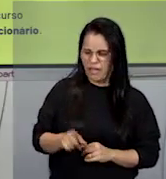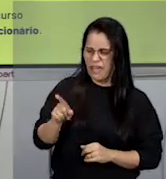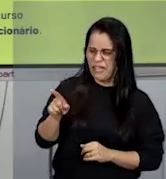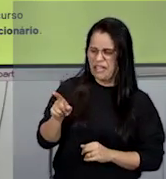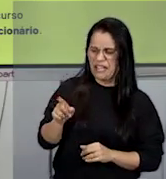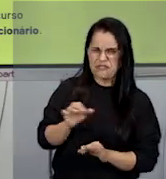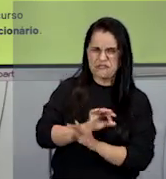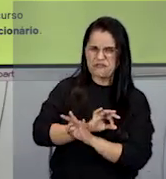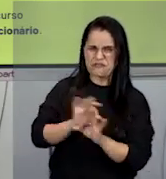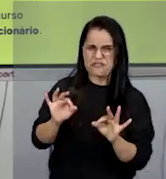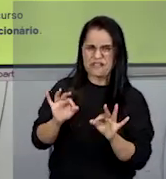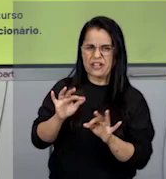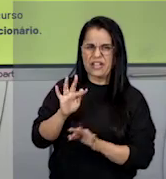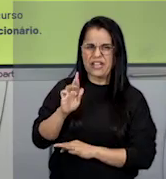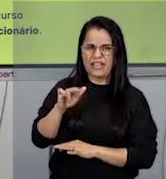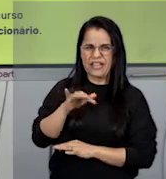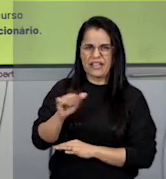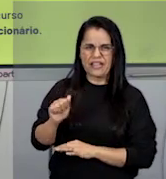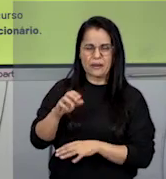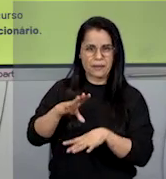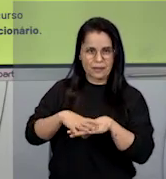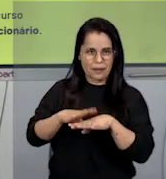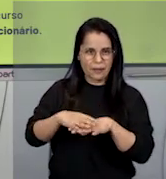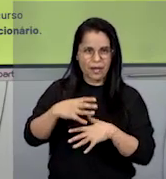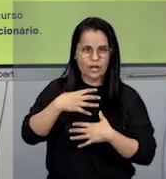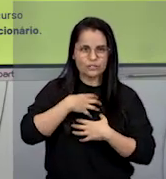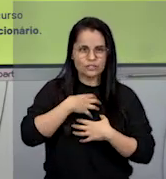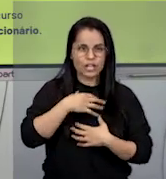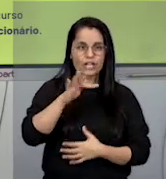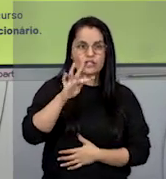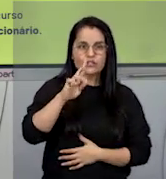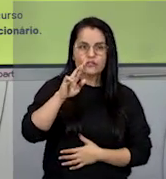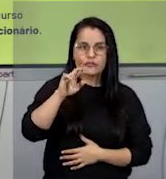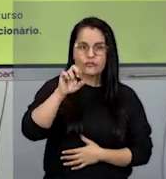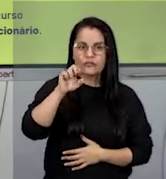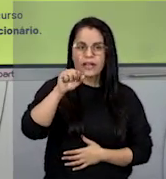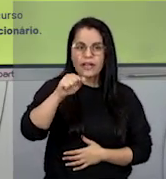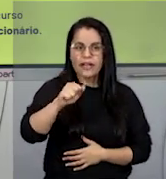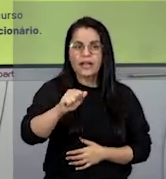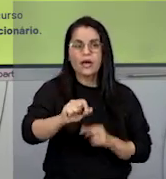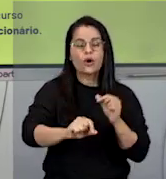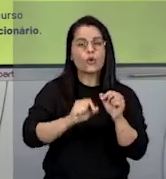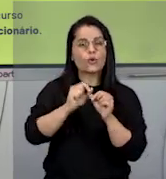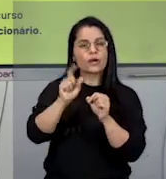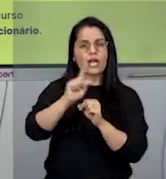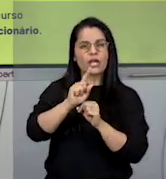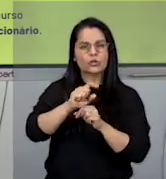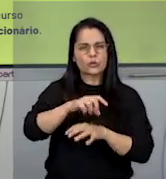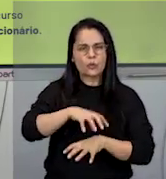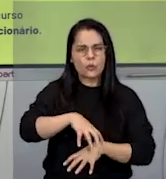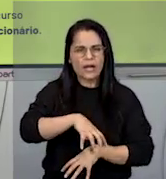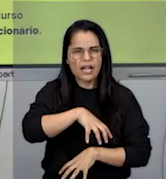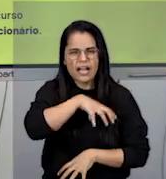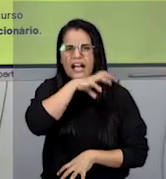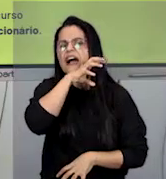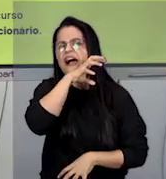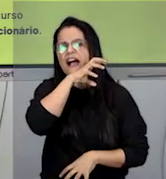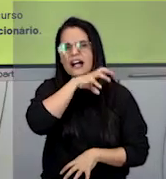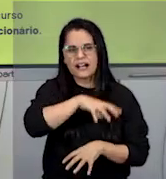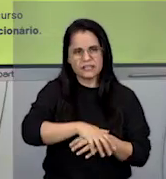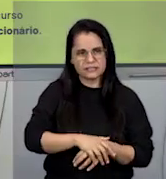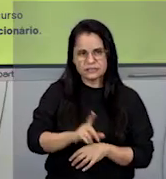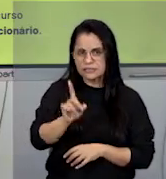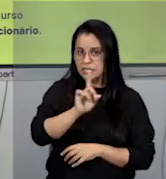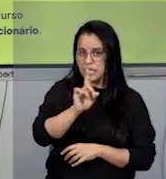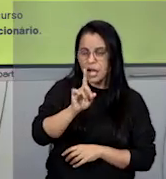fera em matemática é uma forma de falar fera, que não é a fera selvagem, que não é a fera